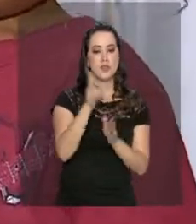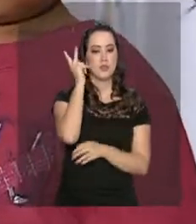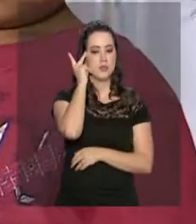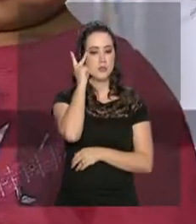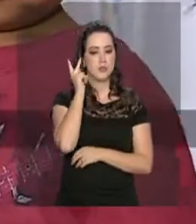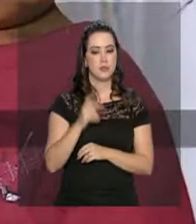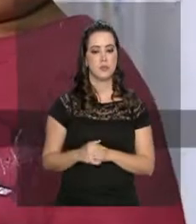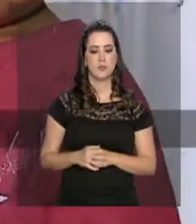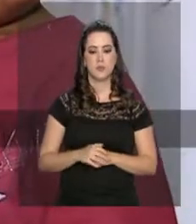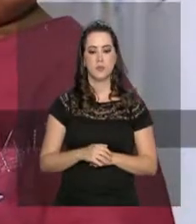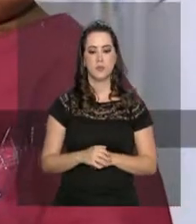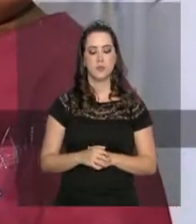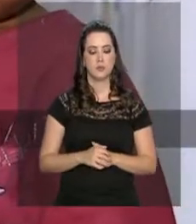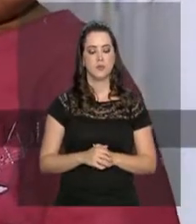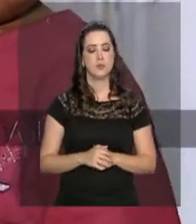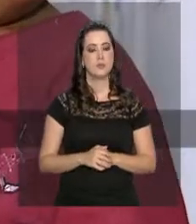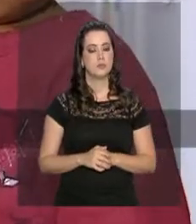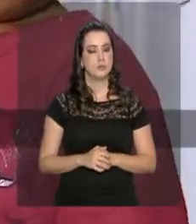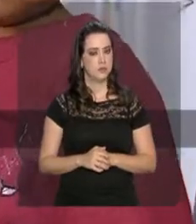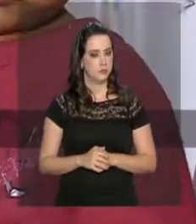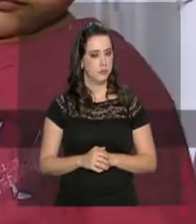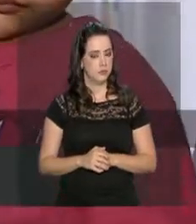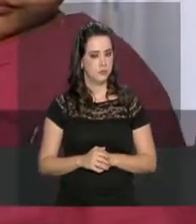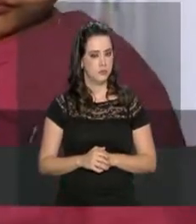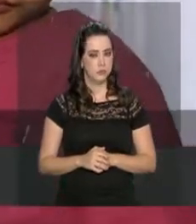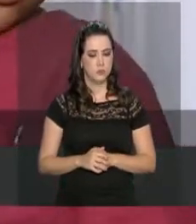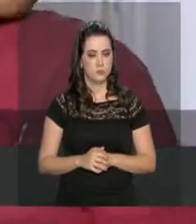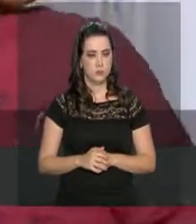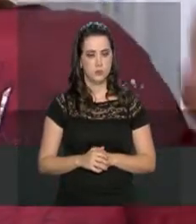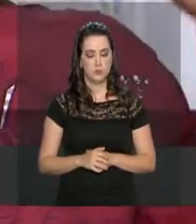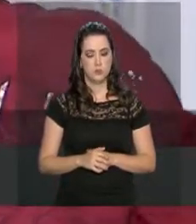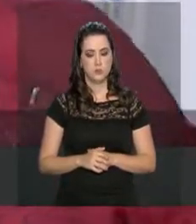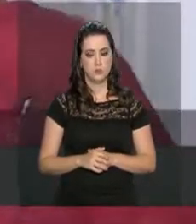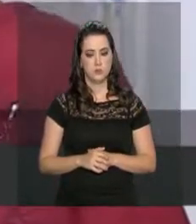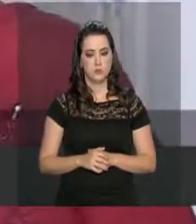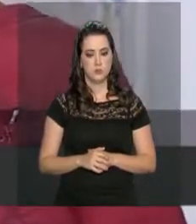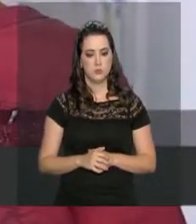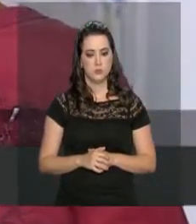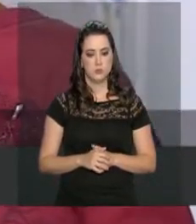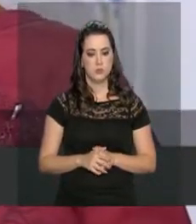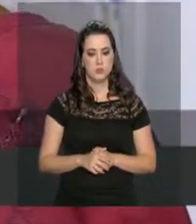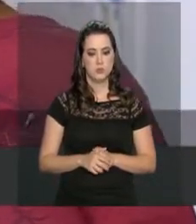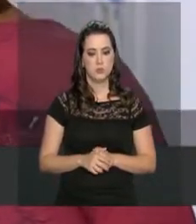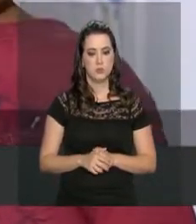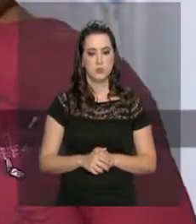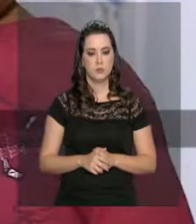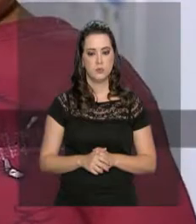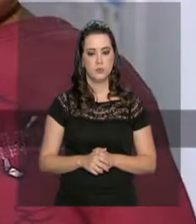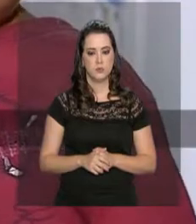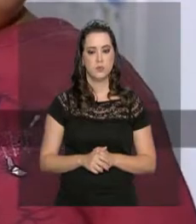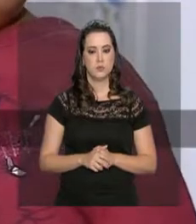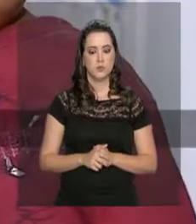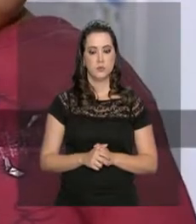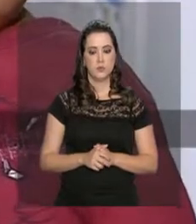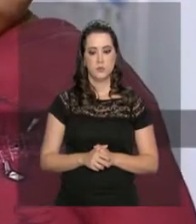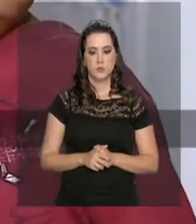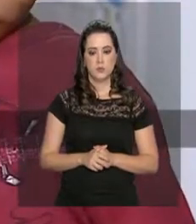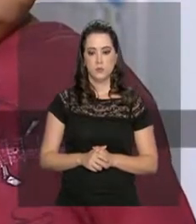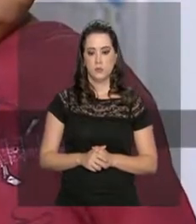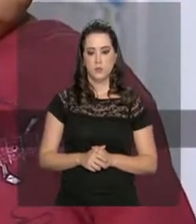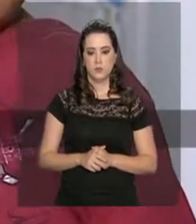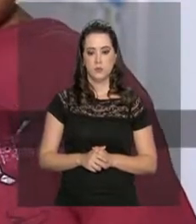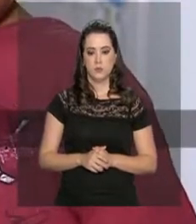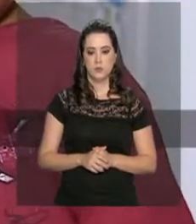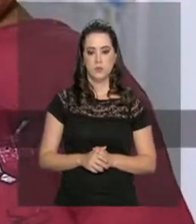são paulo pelo planeta e temos pensava serem o catar barro e reunir dinheiro